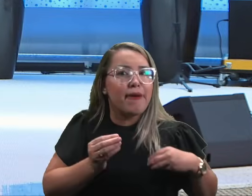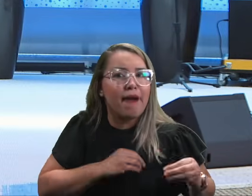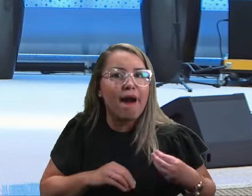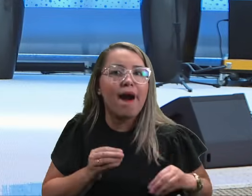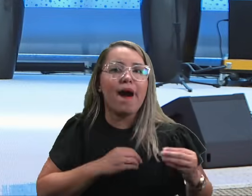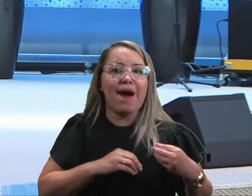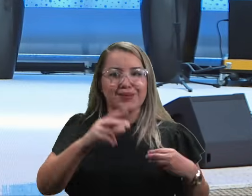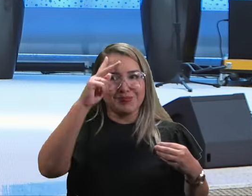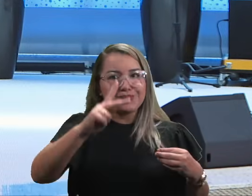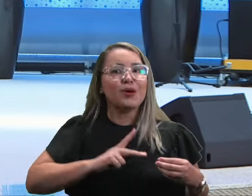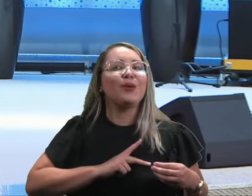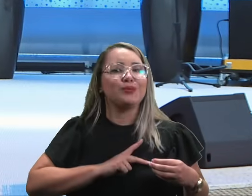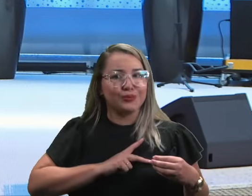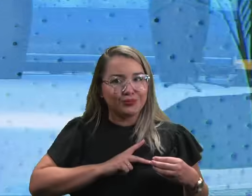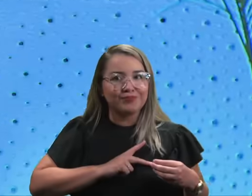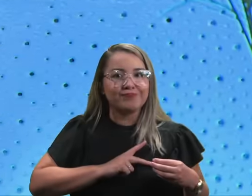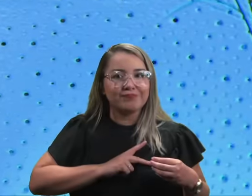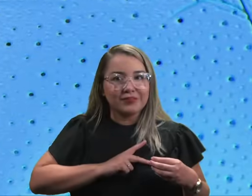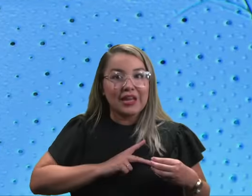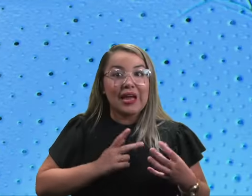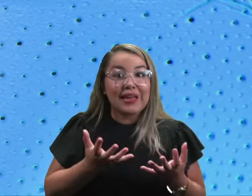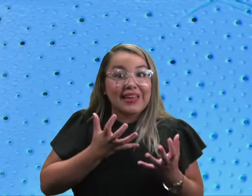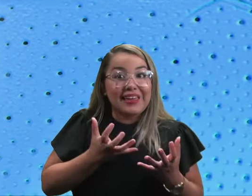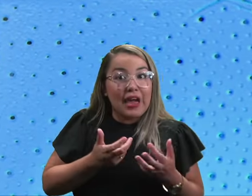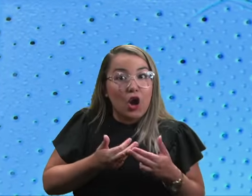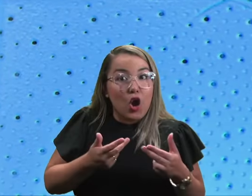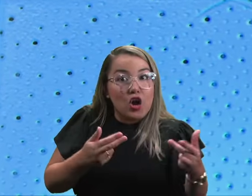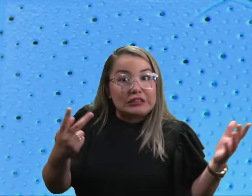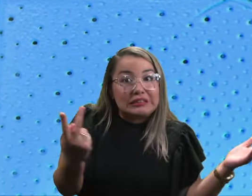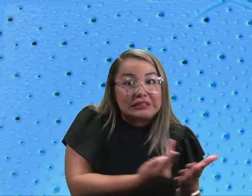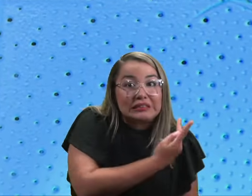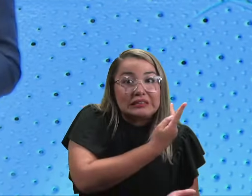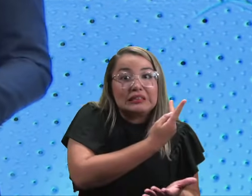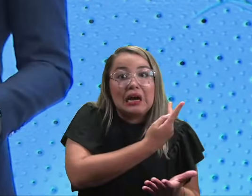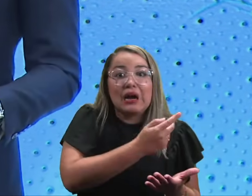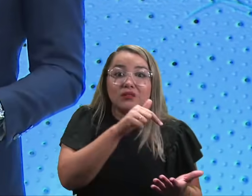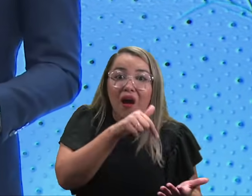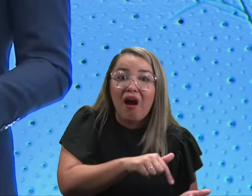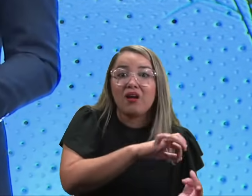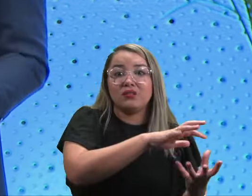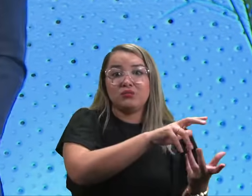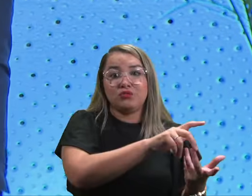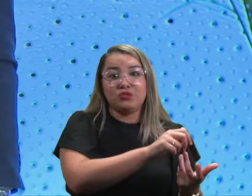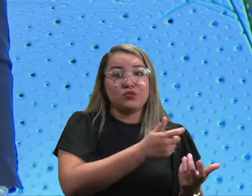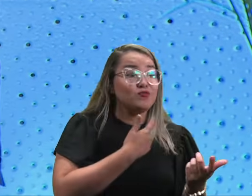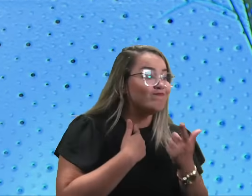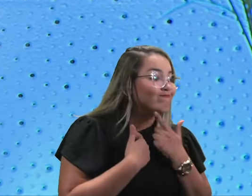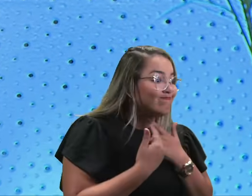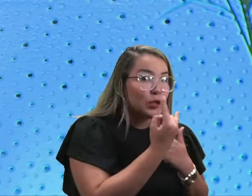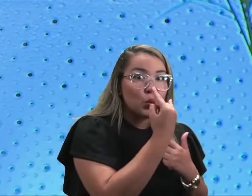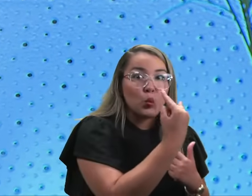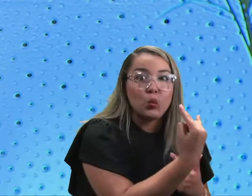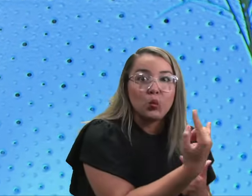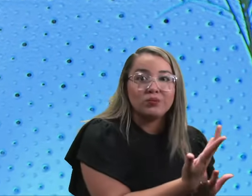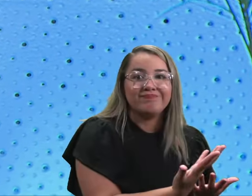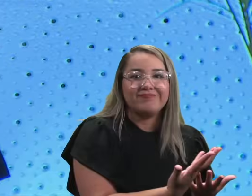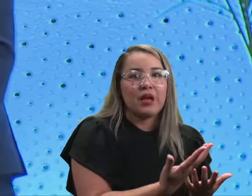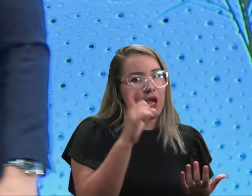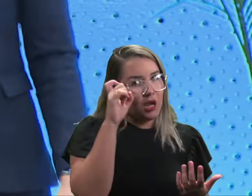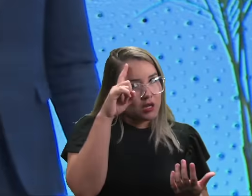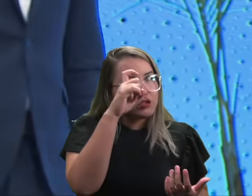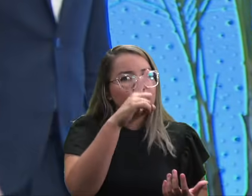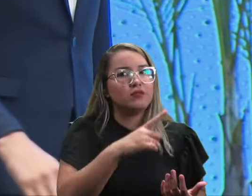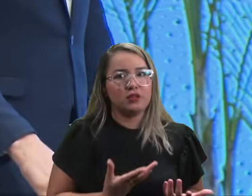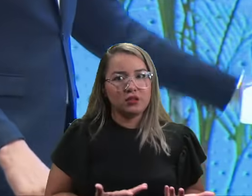meus desejos que pendem para as coisas deste mundo. E é tão difícil, não é